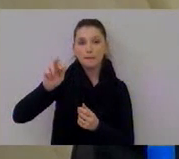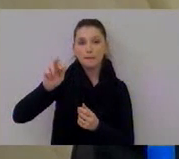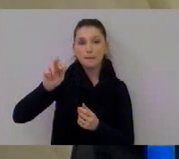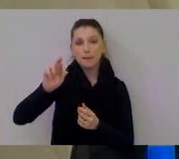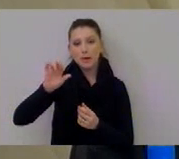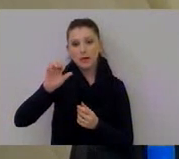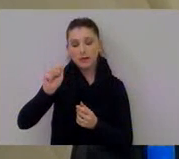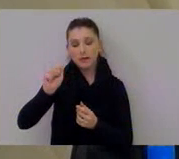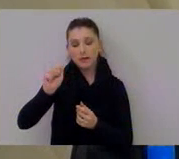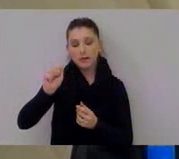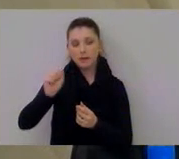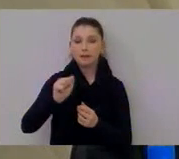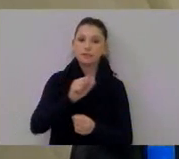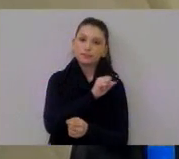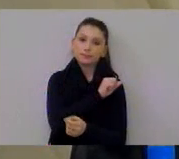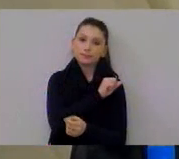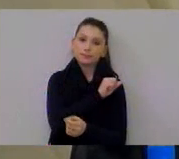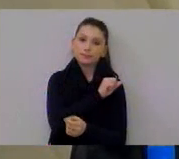Indicação